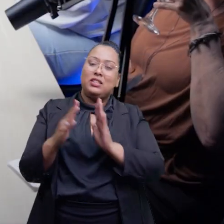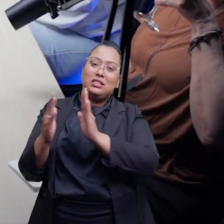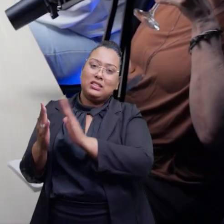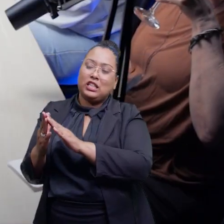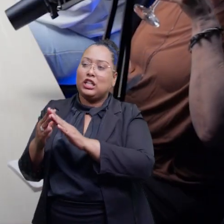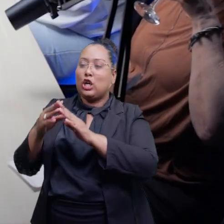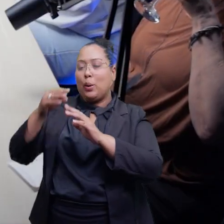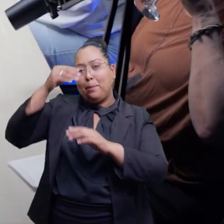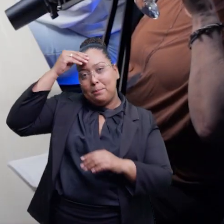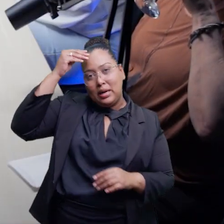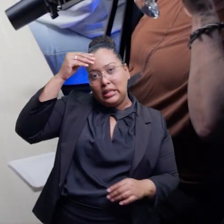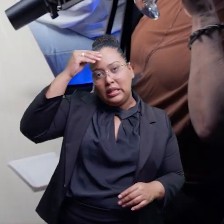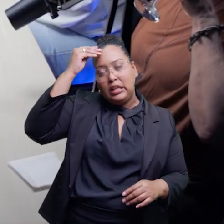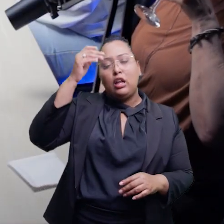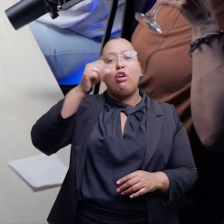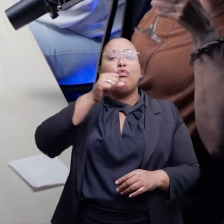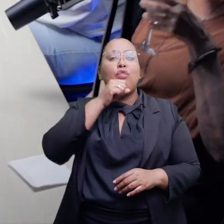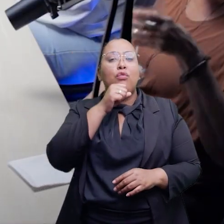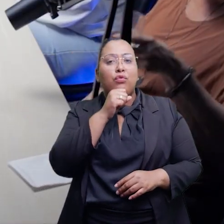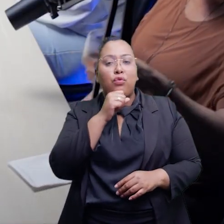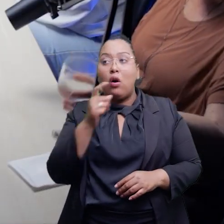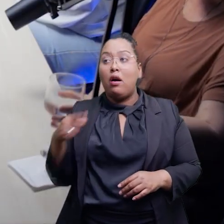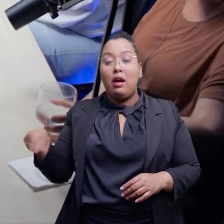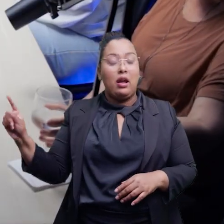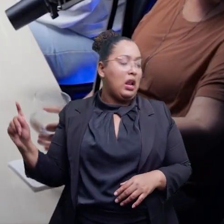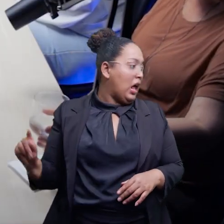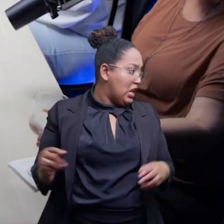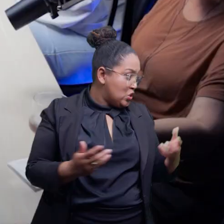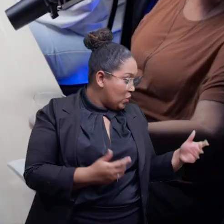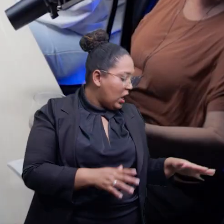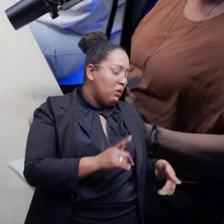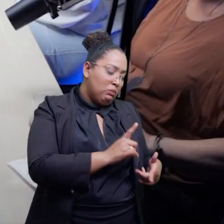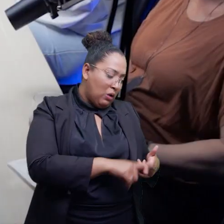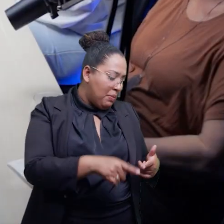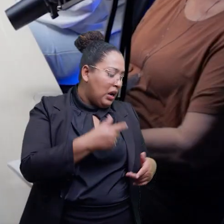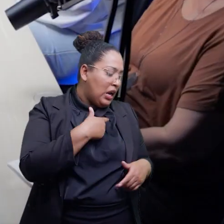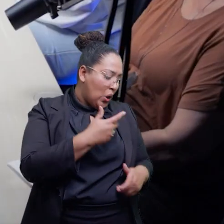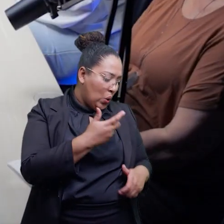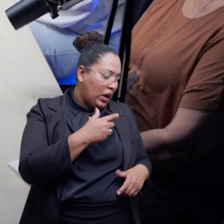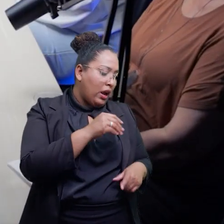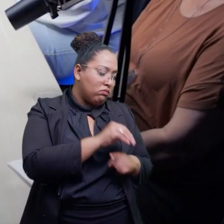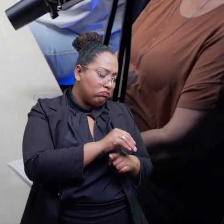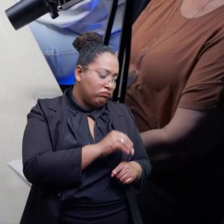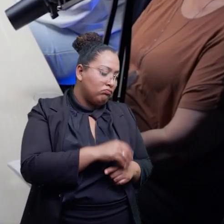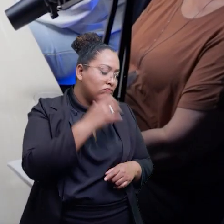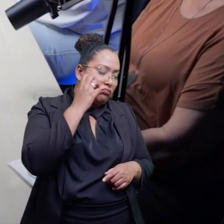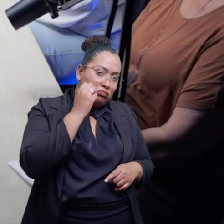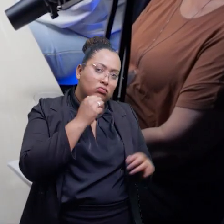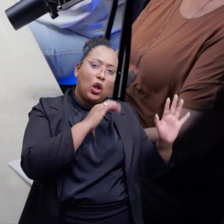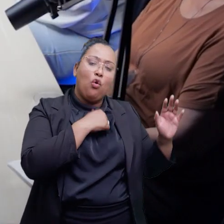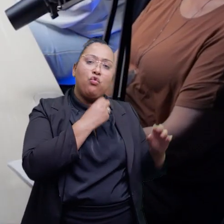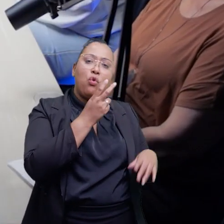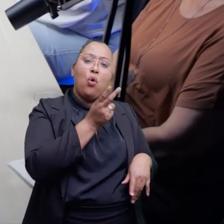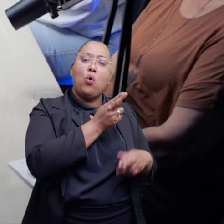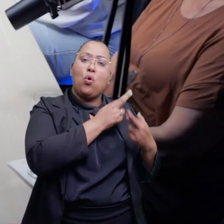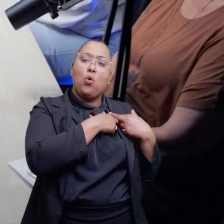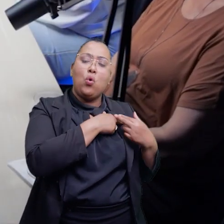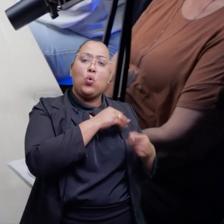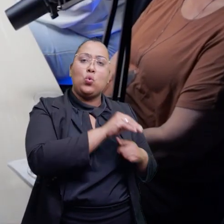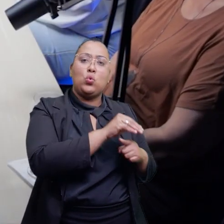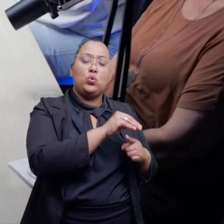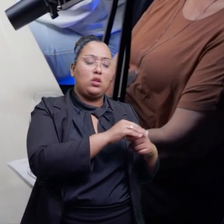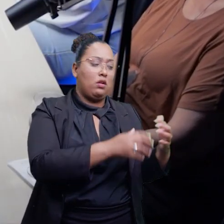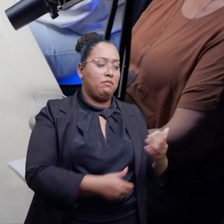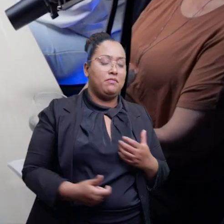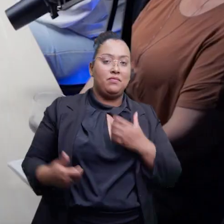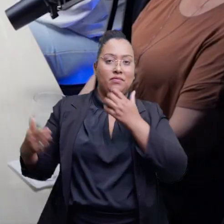um vizinho, tem sempre uma madrinha, tem sempre uma avó, né, que quer ficar com aquele bebê e que se disponibiliza a cuidar. Então,